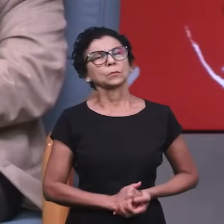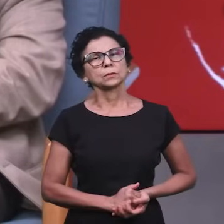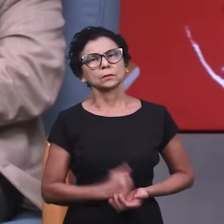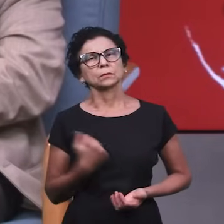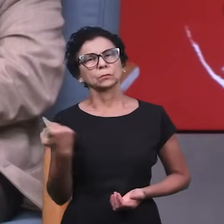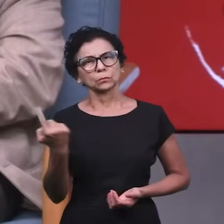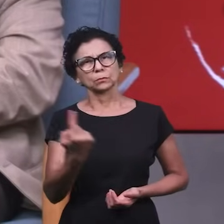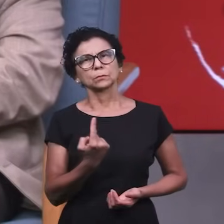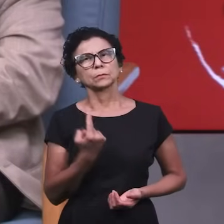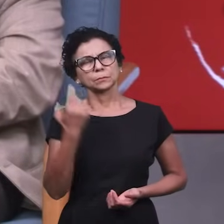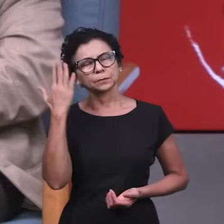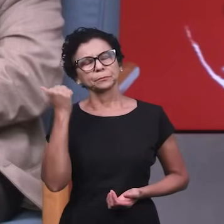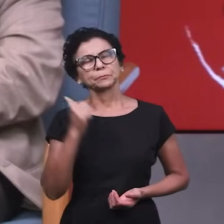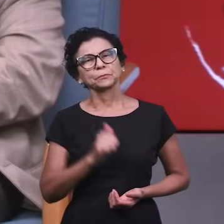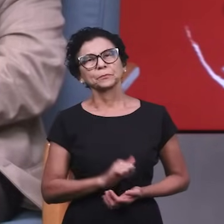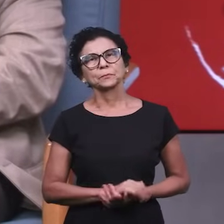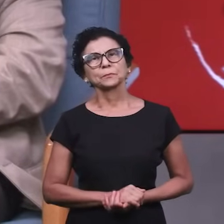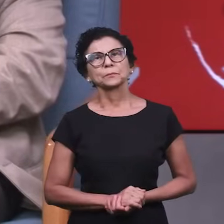todos sabem disso.